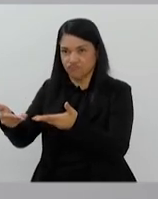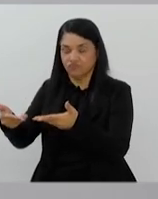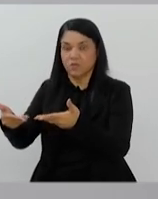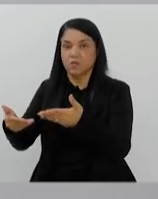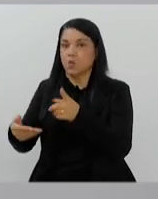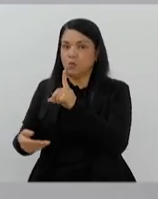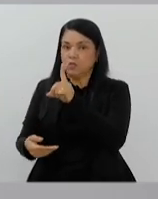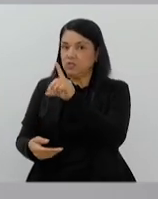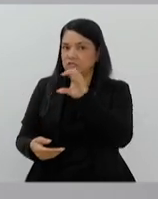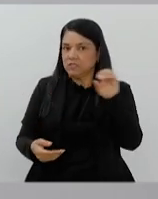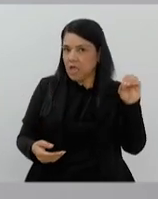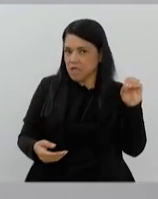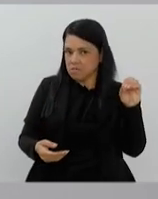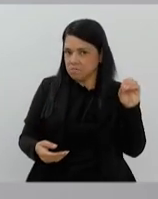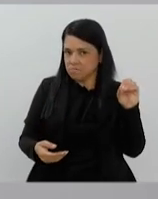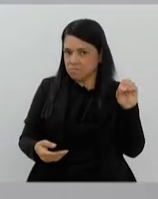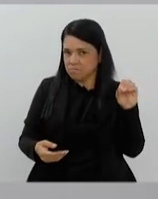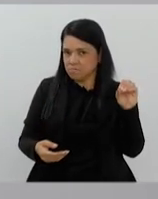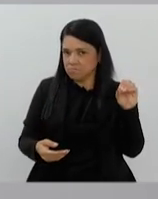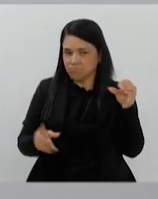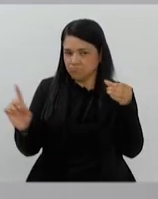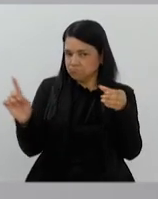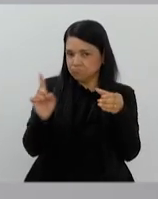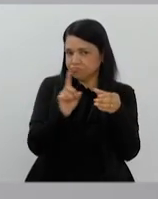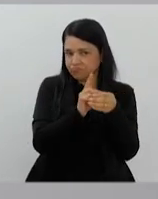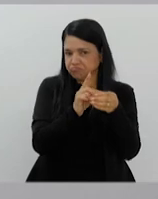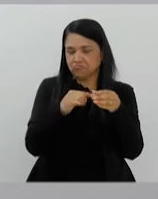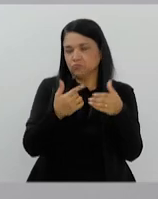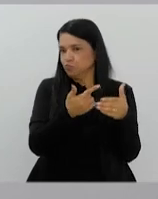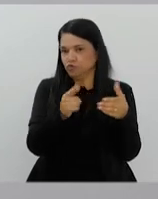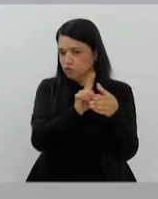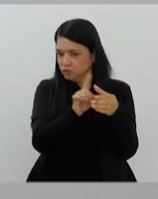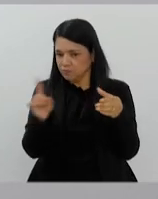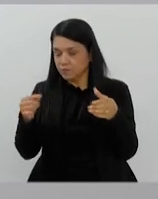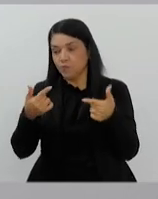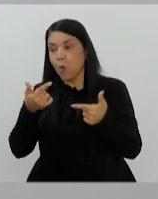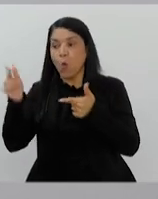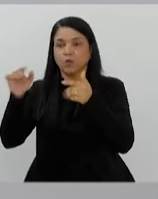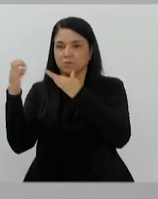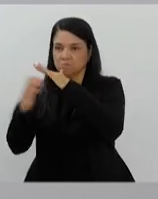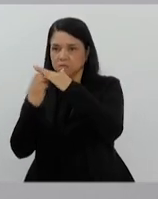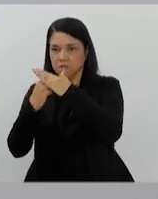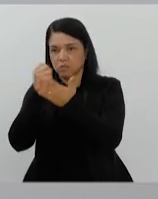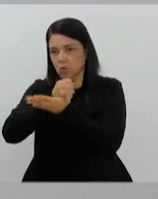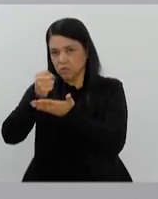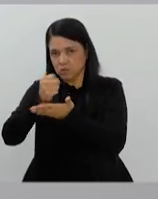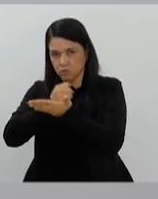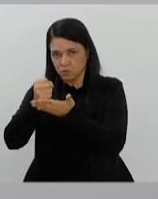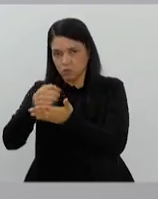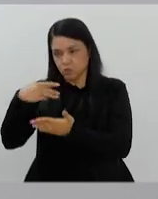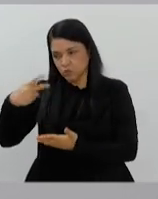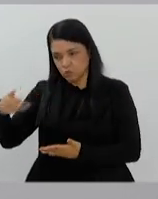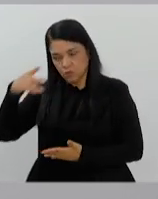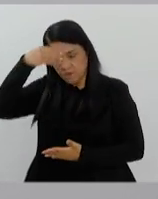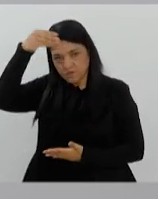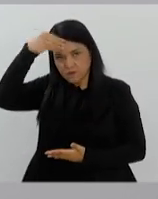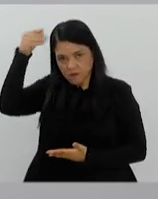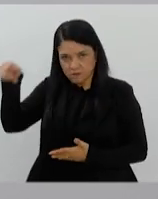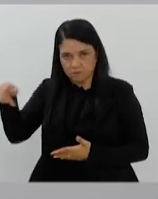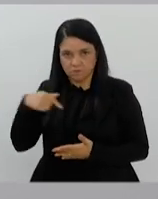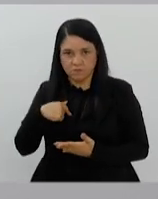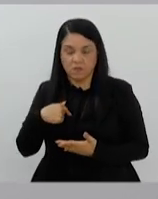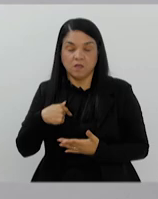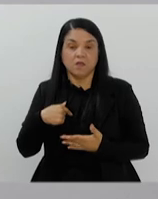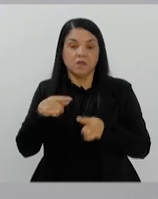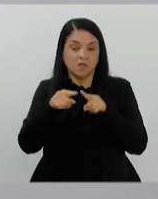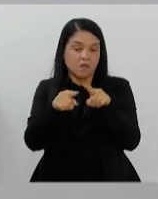Sedai que a senhora foi quea sua filhada foi convidada por outra empresa ou comprou o ingresso lá do camarote também para nós camarote não